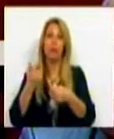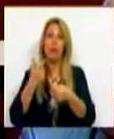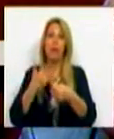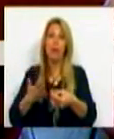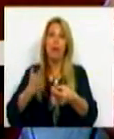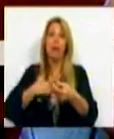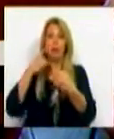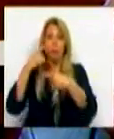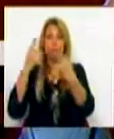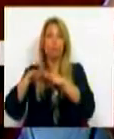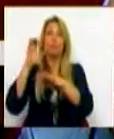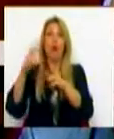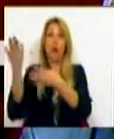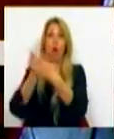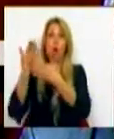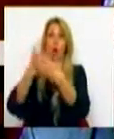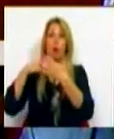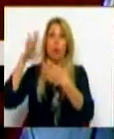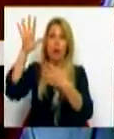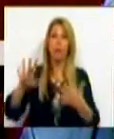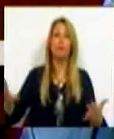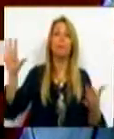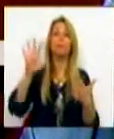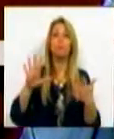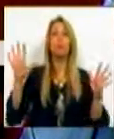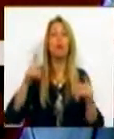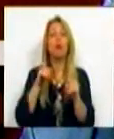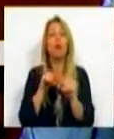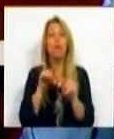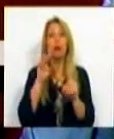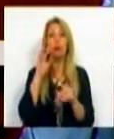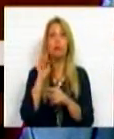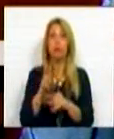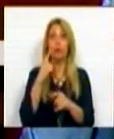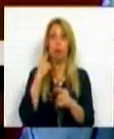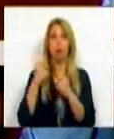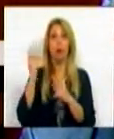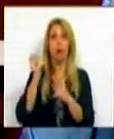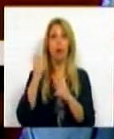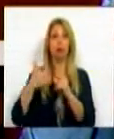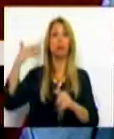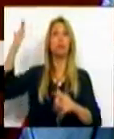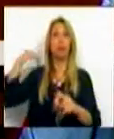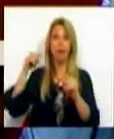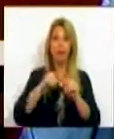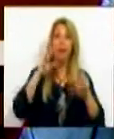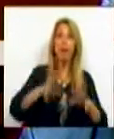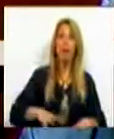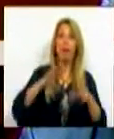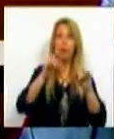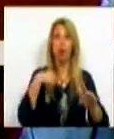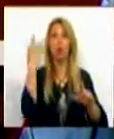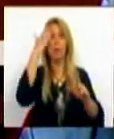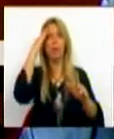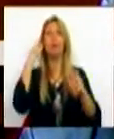isso refletimos, ao contrário do que aconteceu noutros anos, essa evolução nas nossas previsões. Não vale a